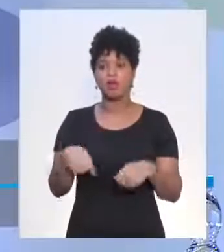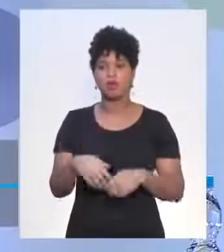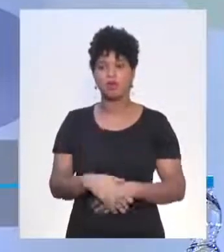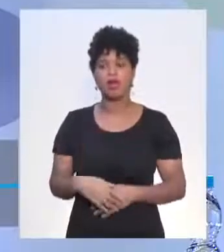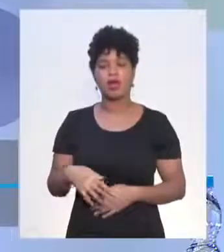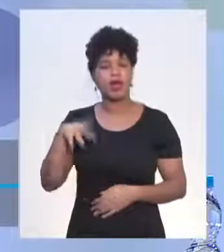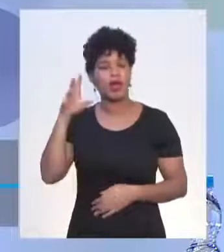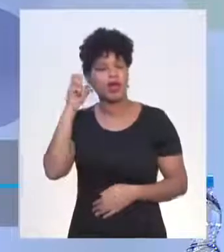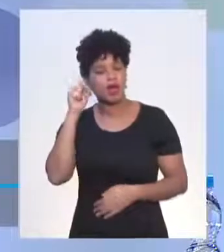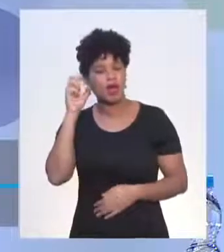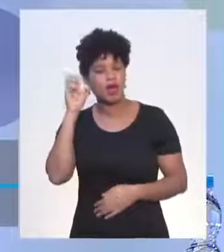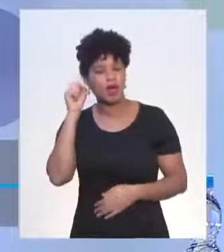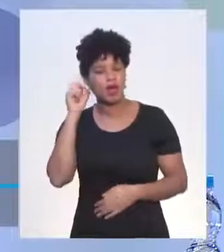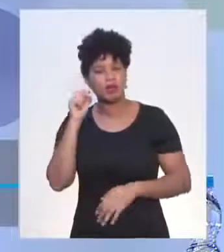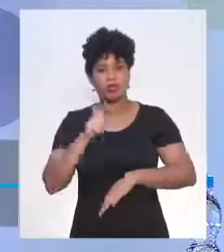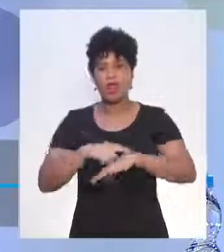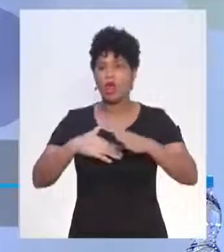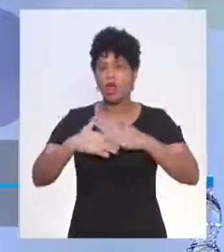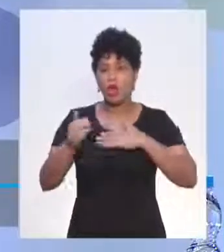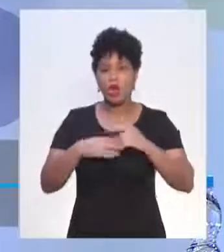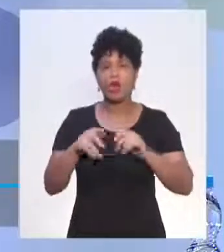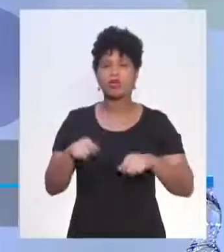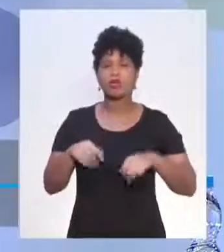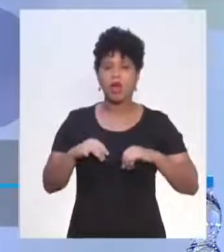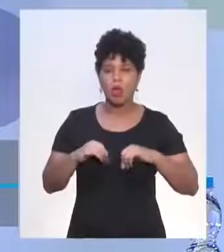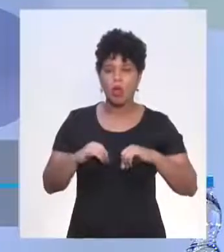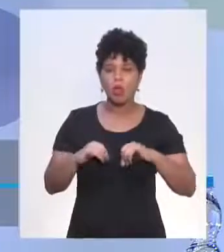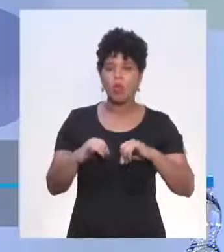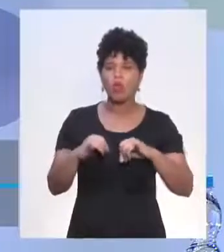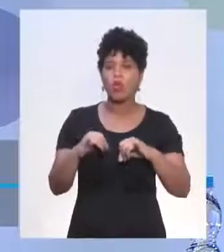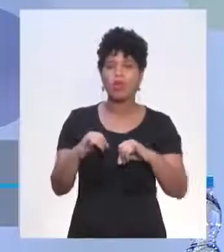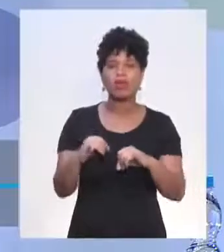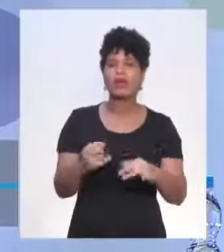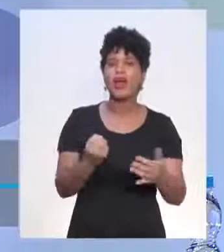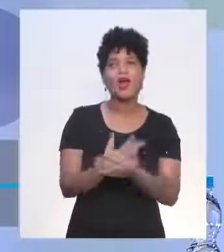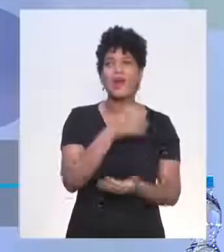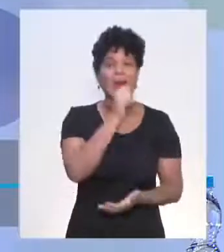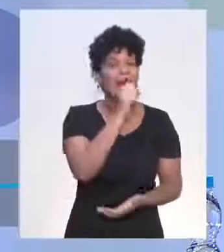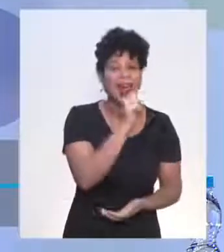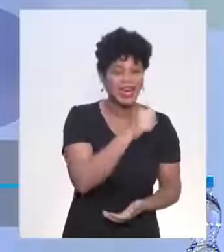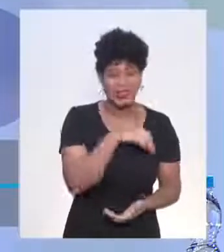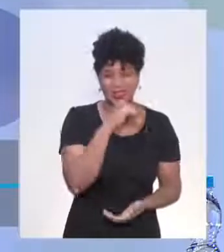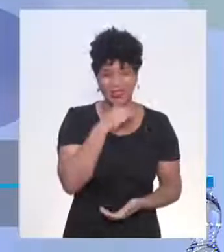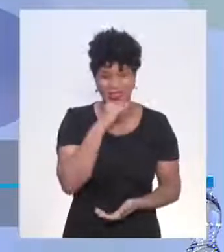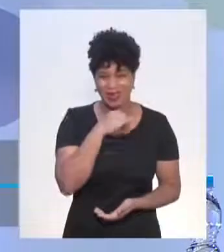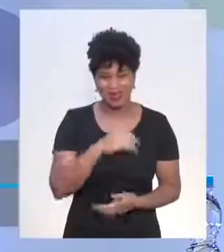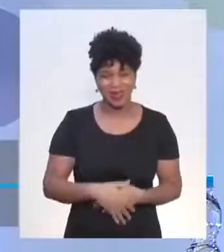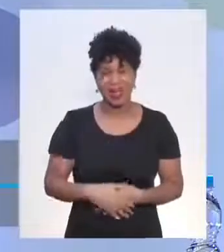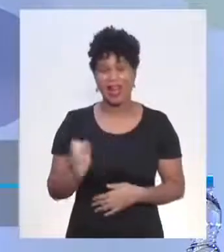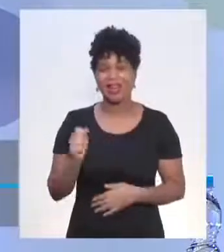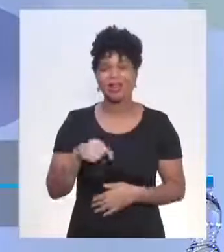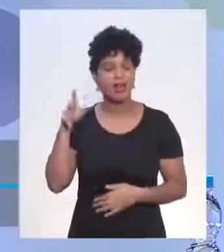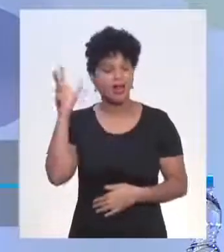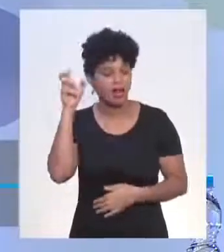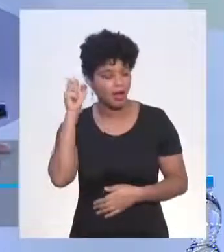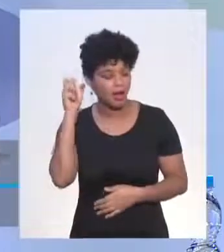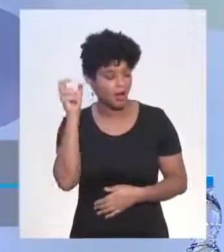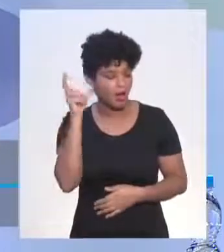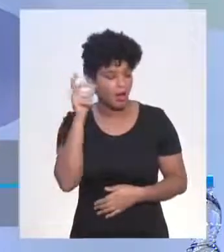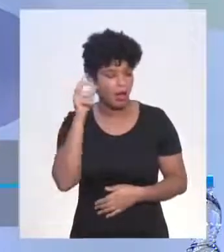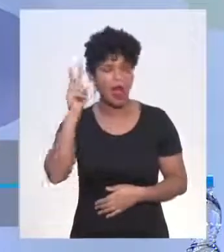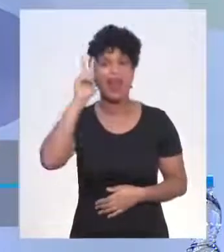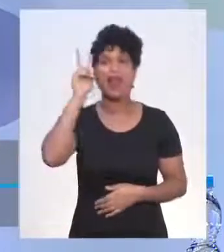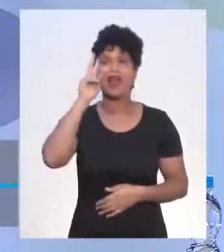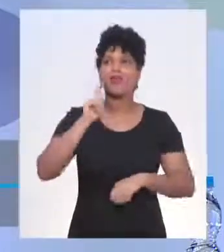escutar a trilha sonora em qualquer lugar tá no supermercado comprando laranja a gente escuta lá no supermercado pra galera do filme vou da